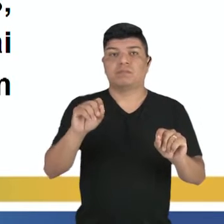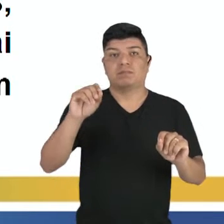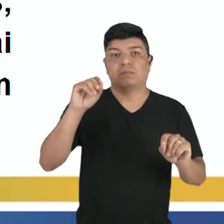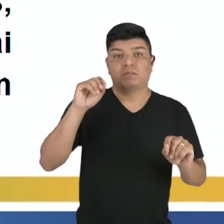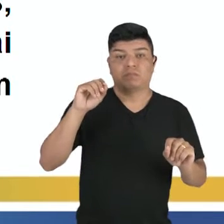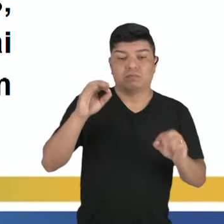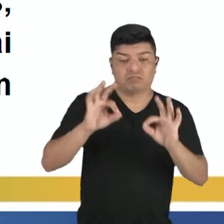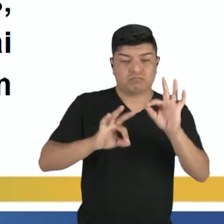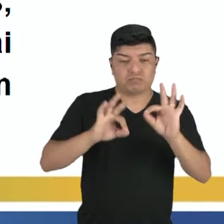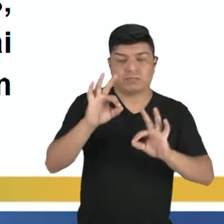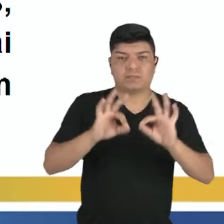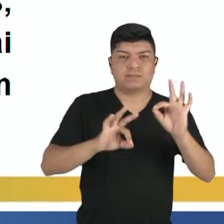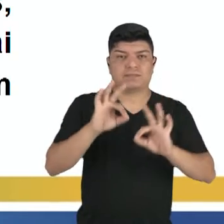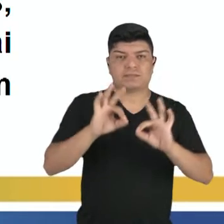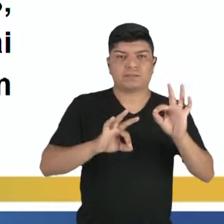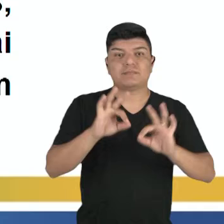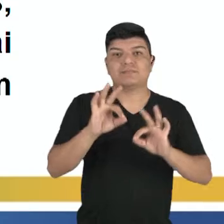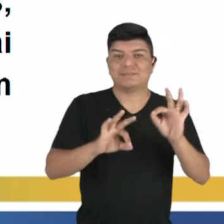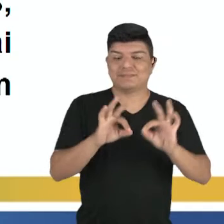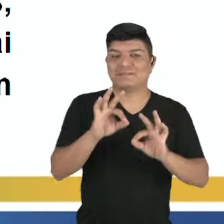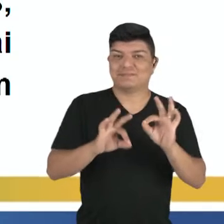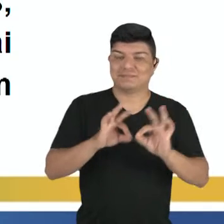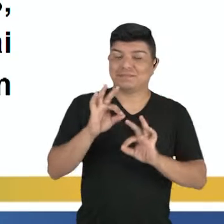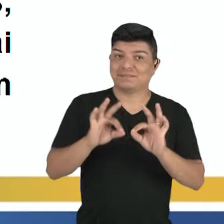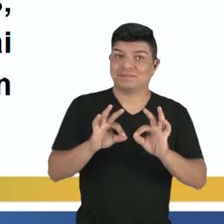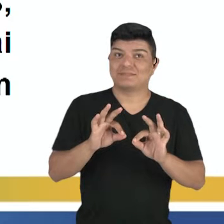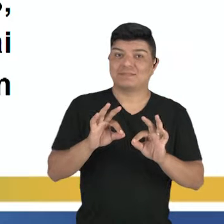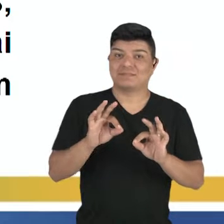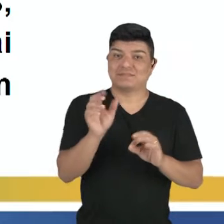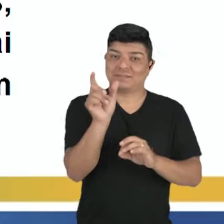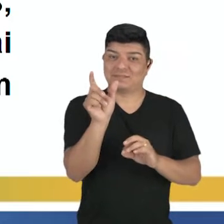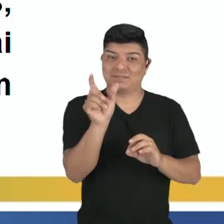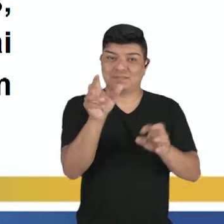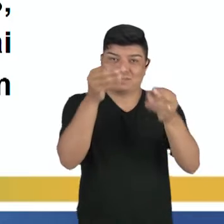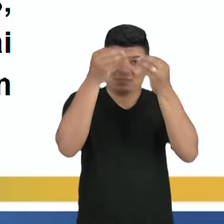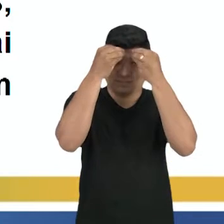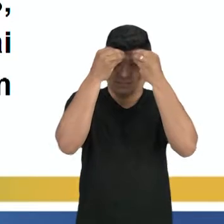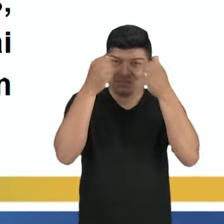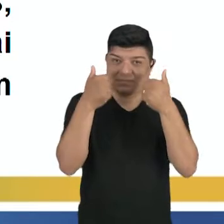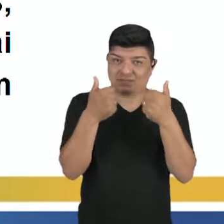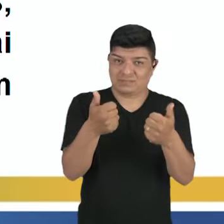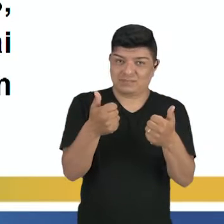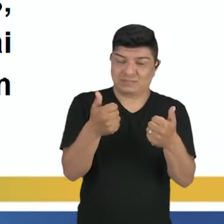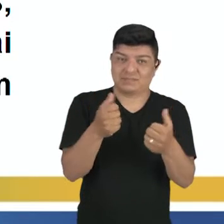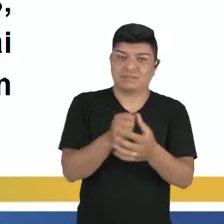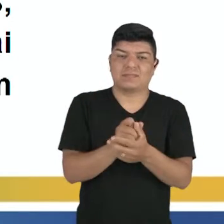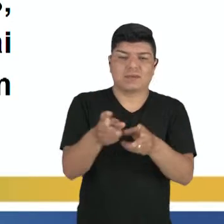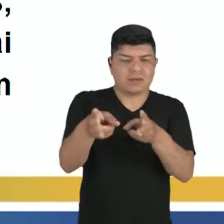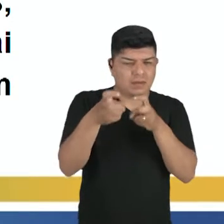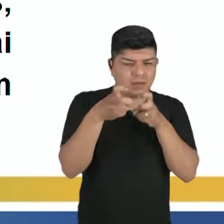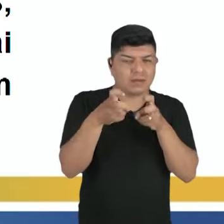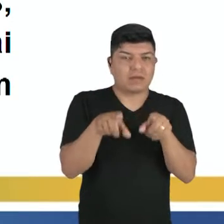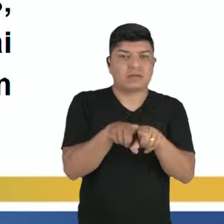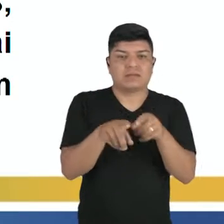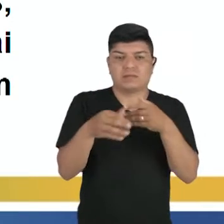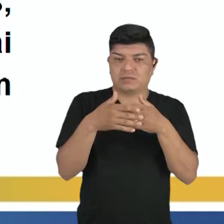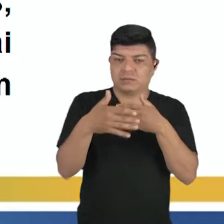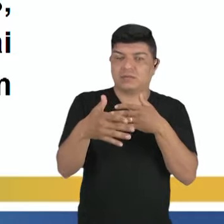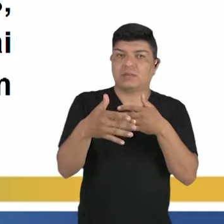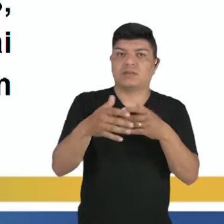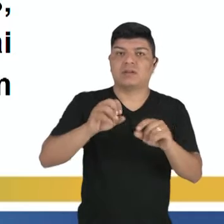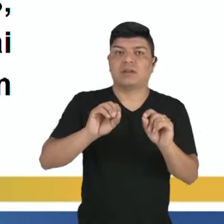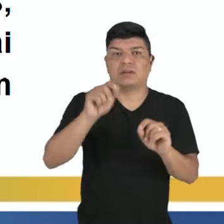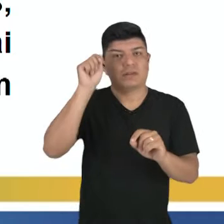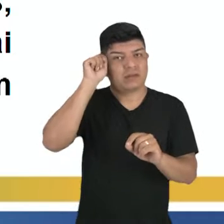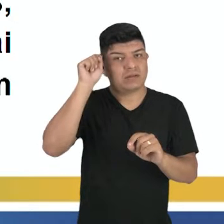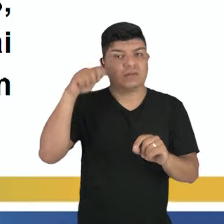lógica e ordenada. Grave essas palavrinhas. Lógica e ordenada de concepções iniciais. O